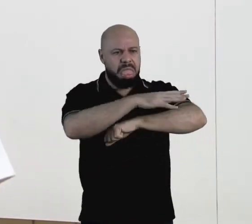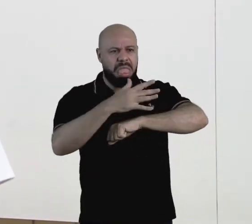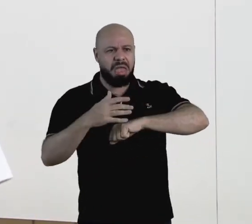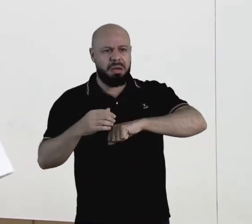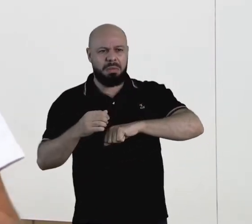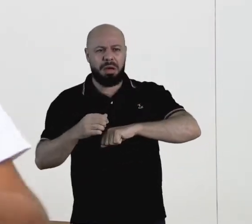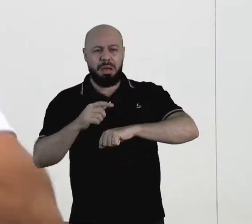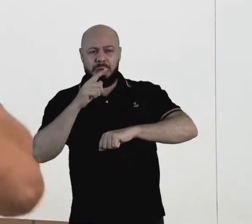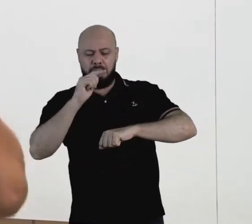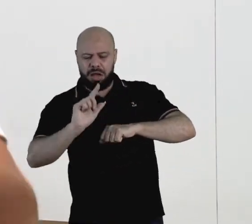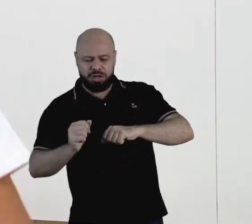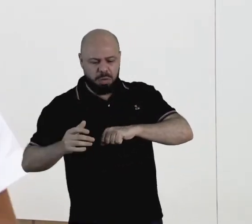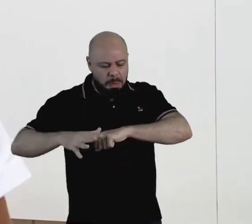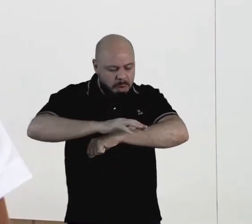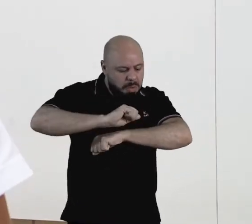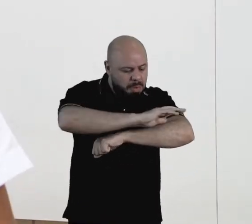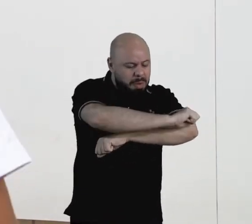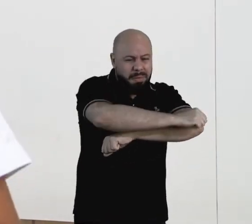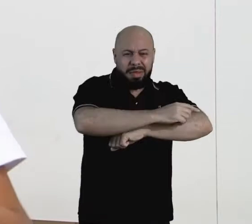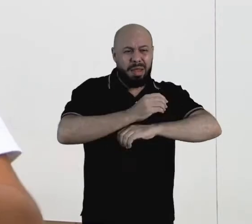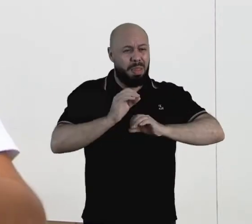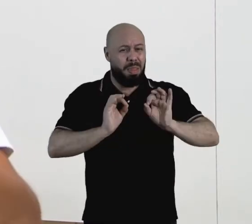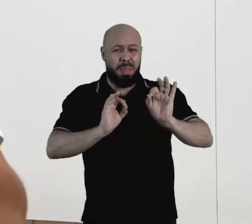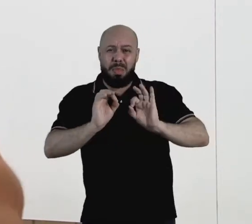de lixo era insuficiente.